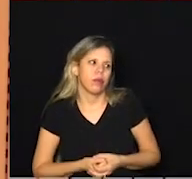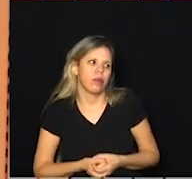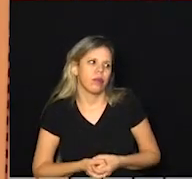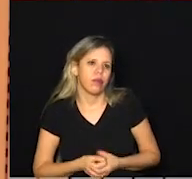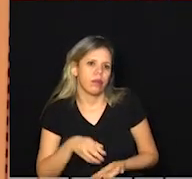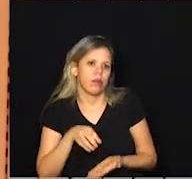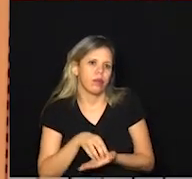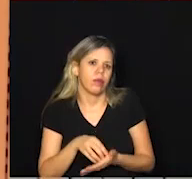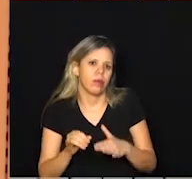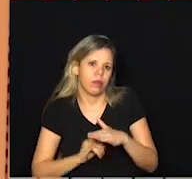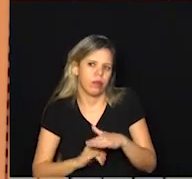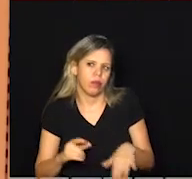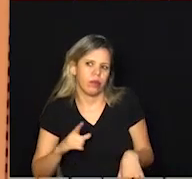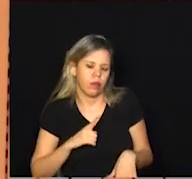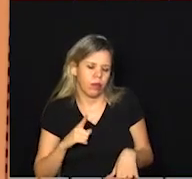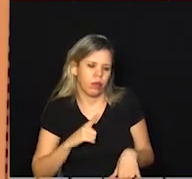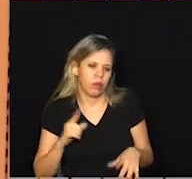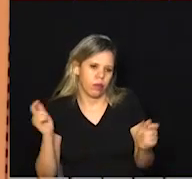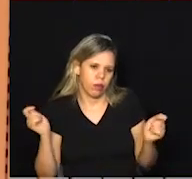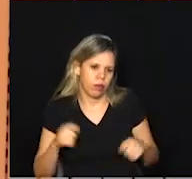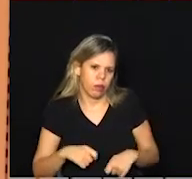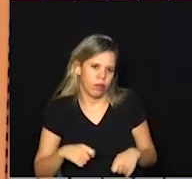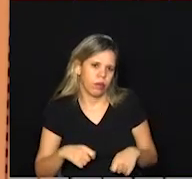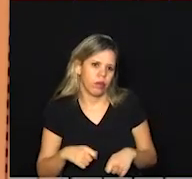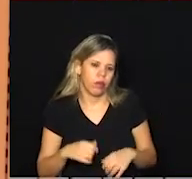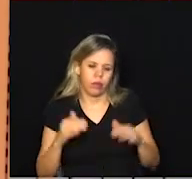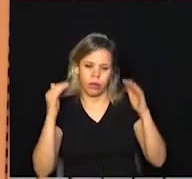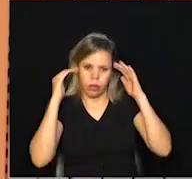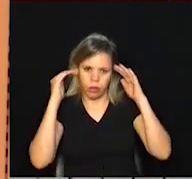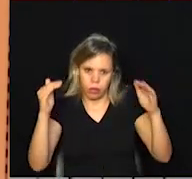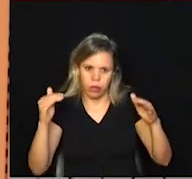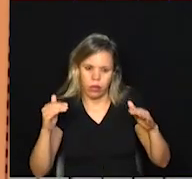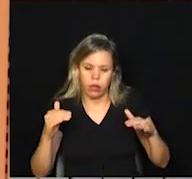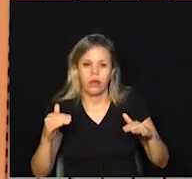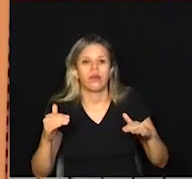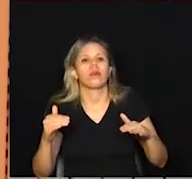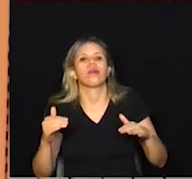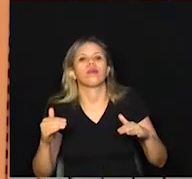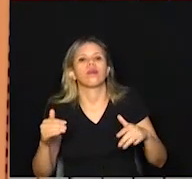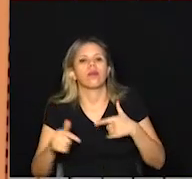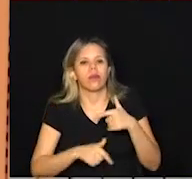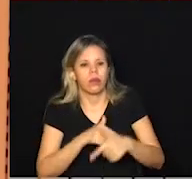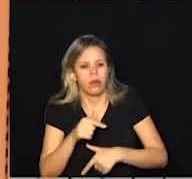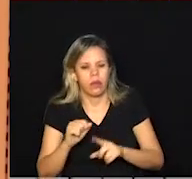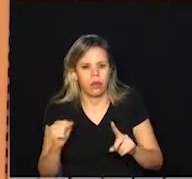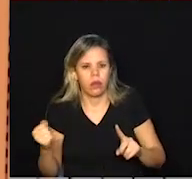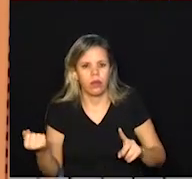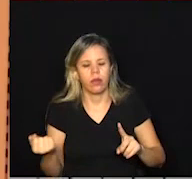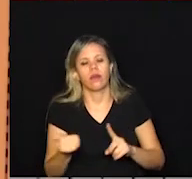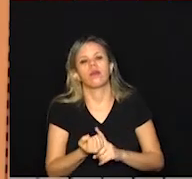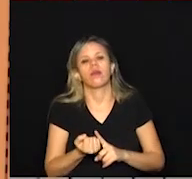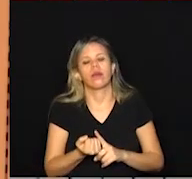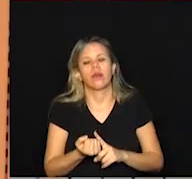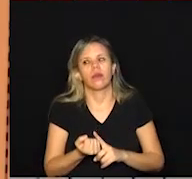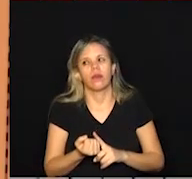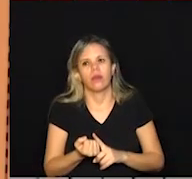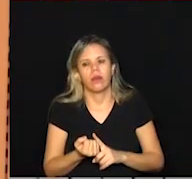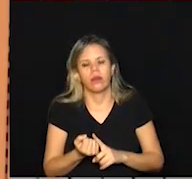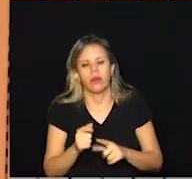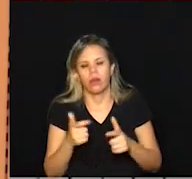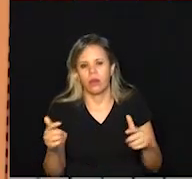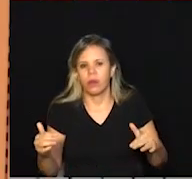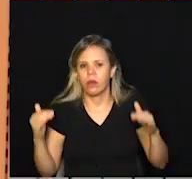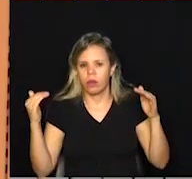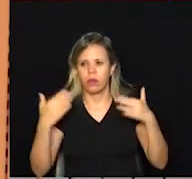casa ela tenha condições de cumprir o seu a sua função social com